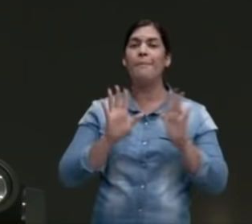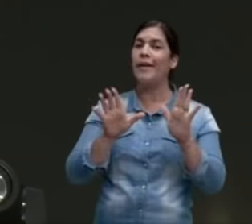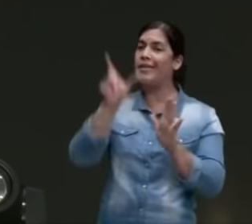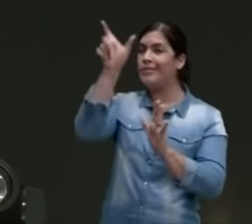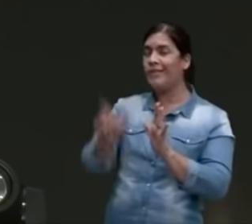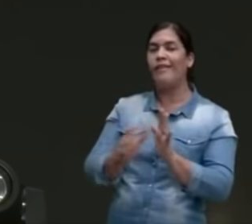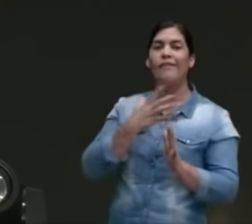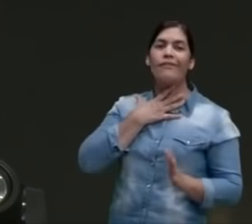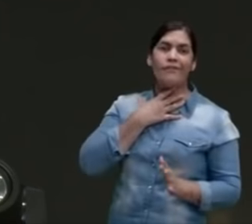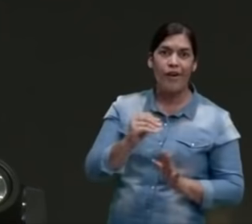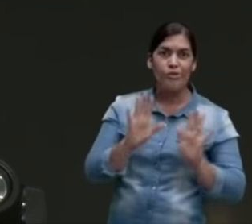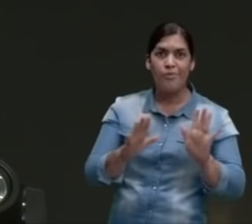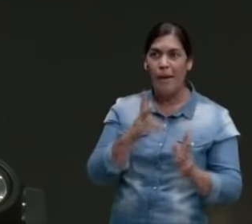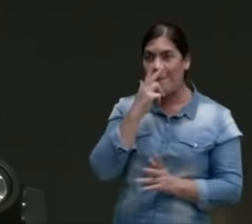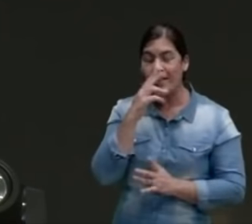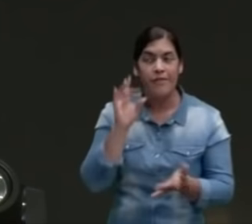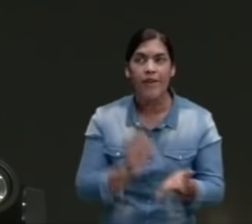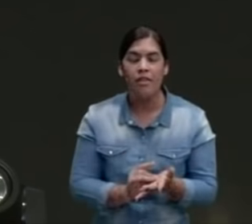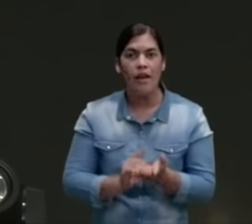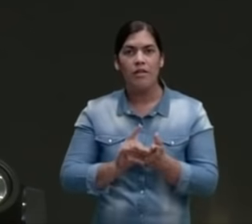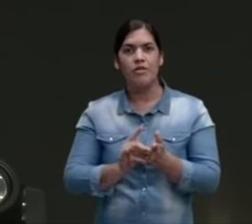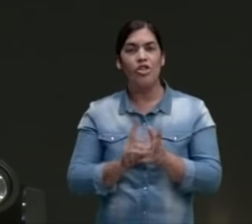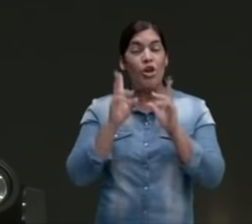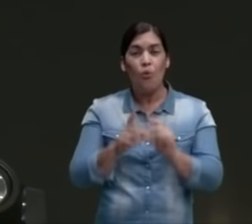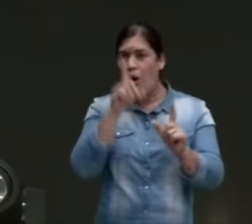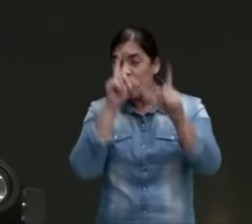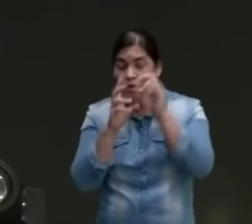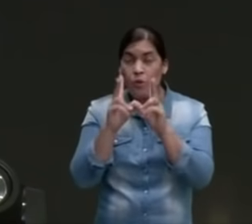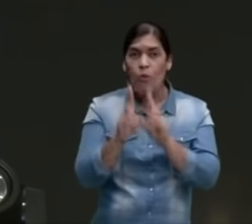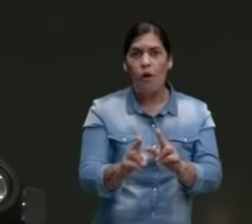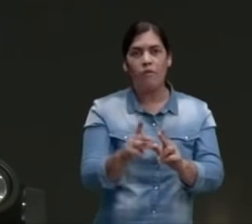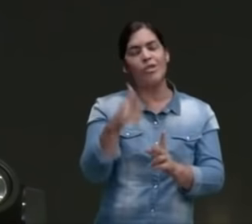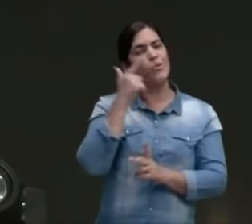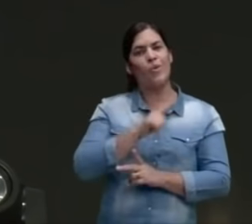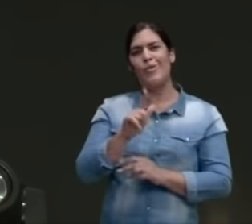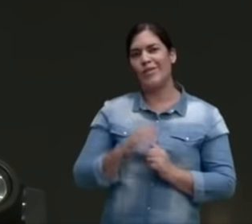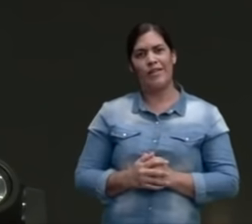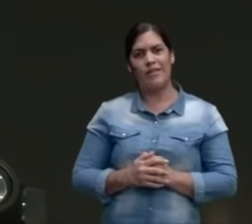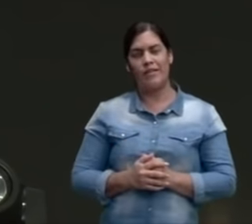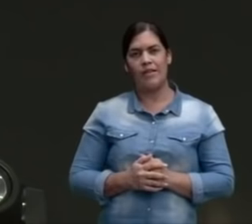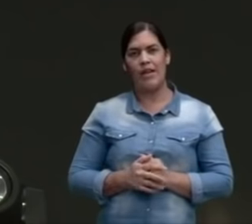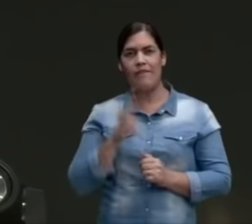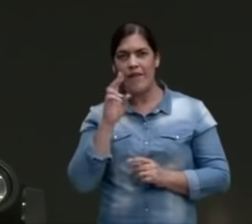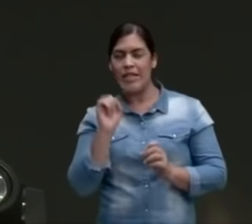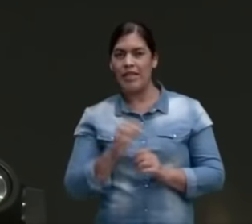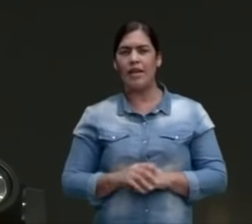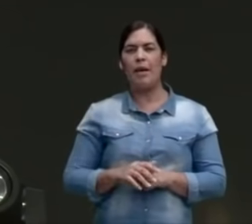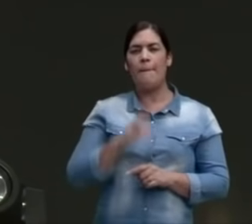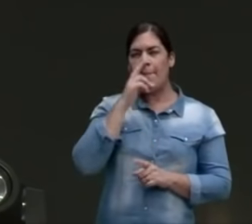mas é algo tão realista que você não consegue discernir se é a tal pessoa mesmo, né? E fizeram o teste com